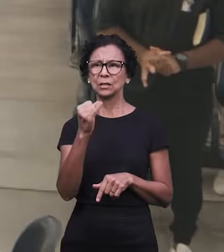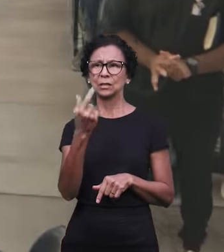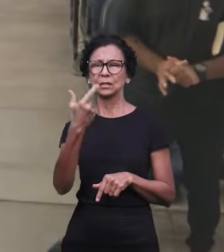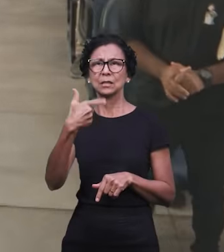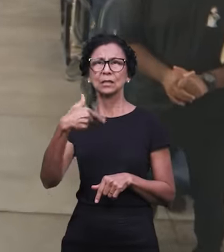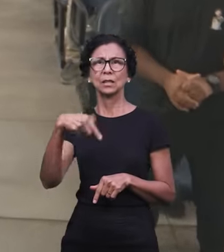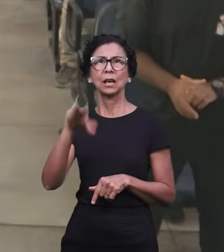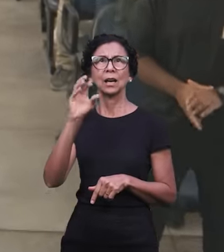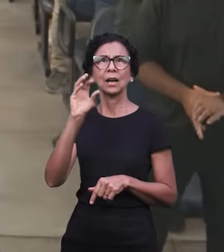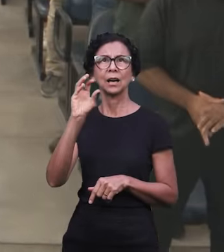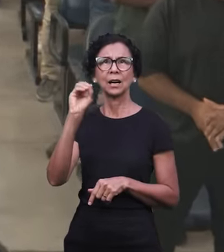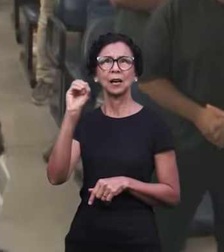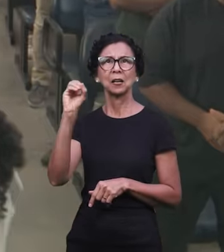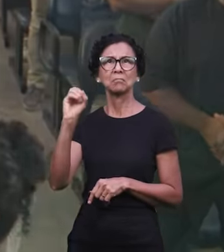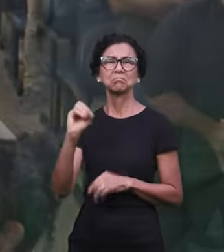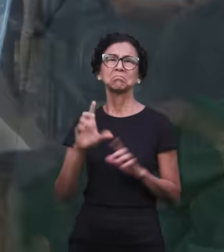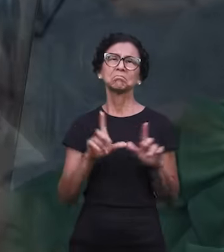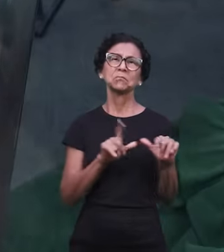Peregrino